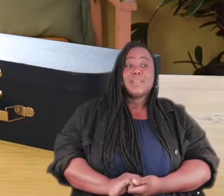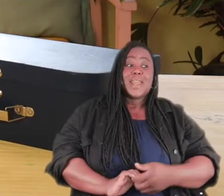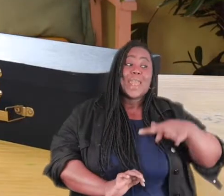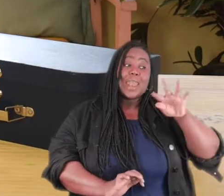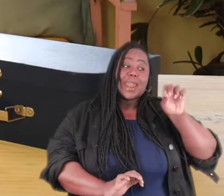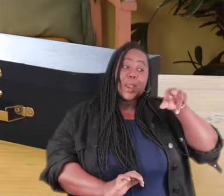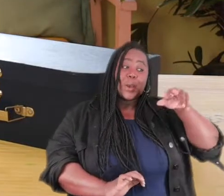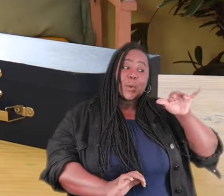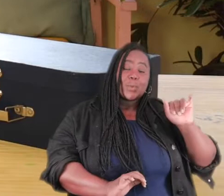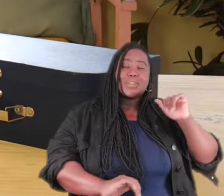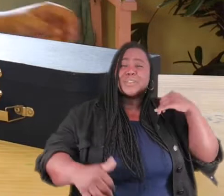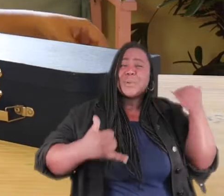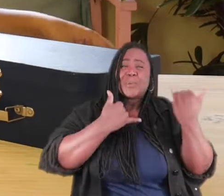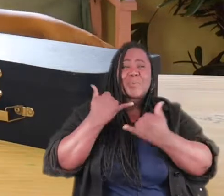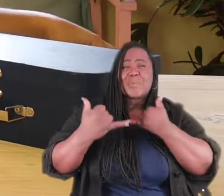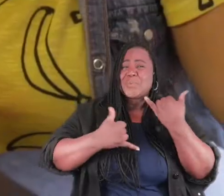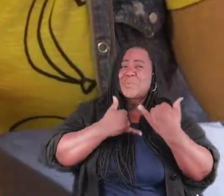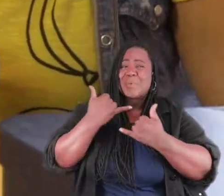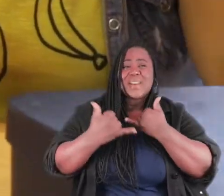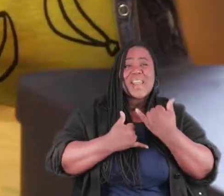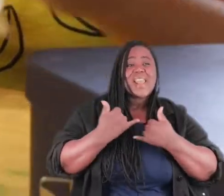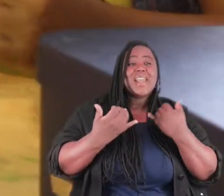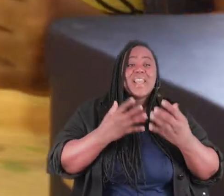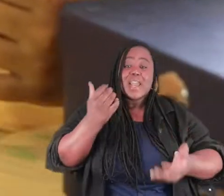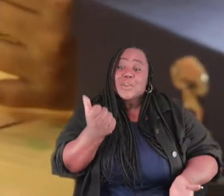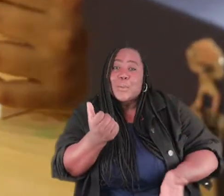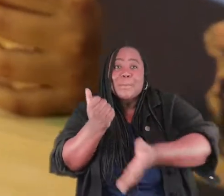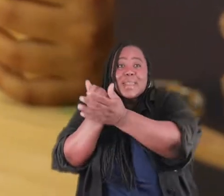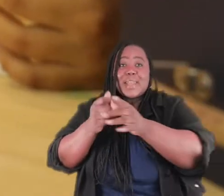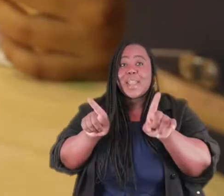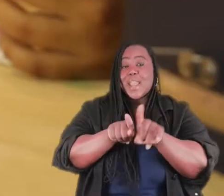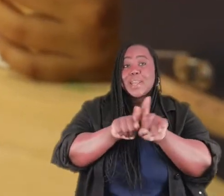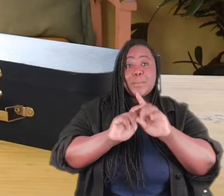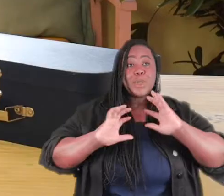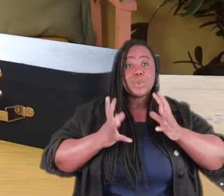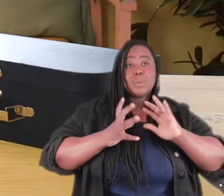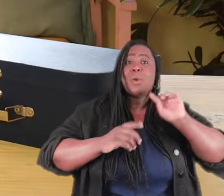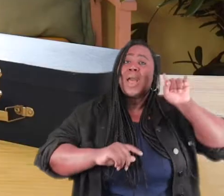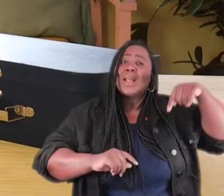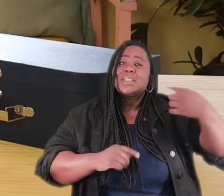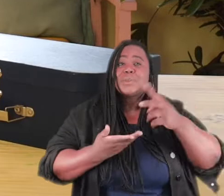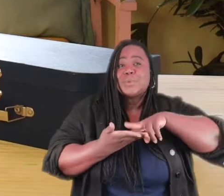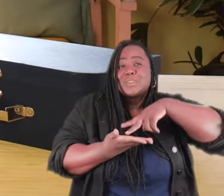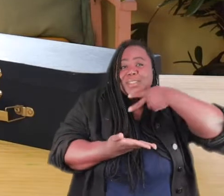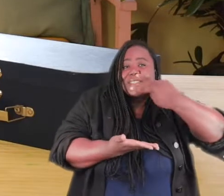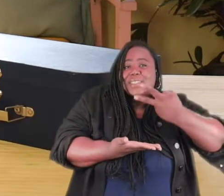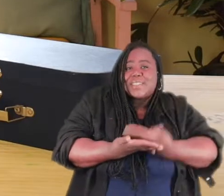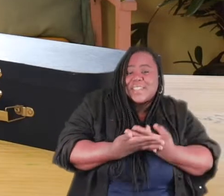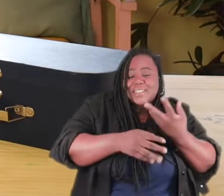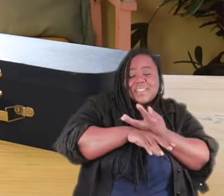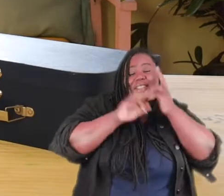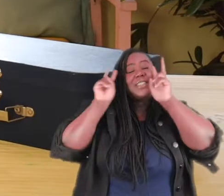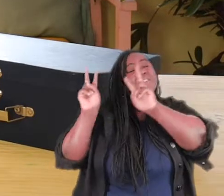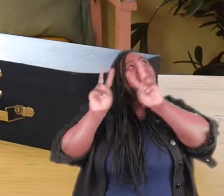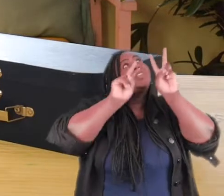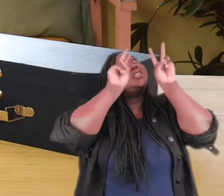Theo e Nina se divertem jogando peteca e bola. Depois deitam sobre a grama